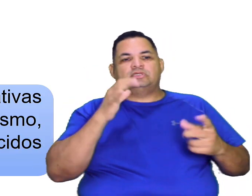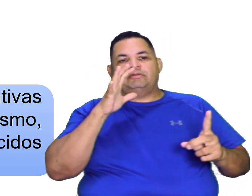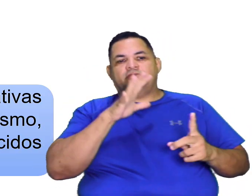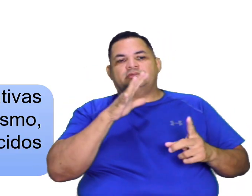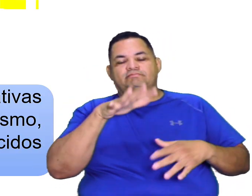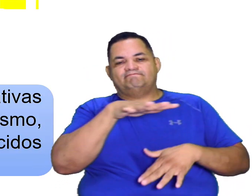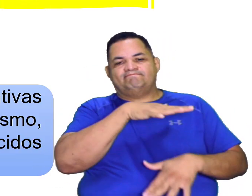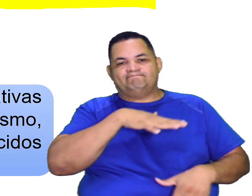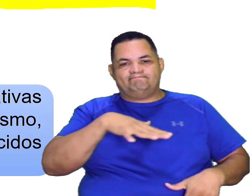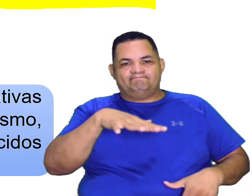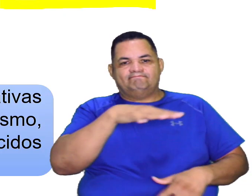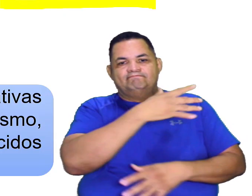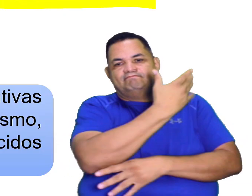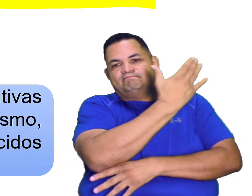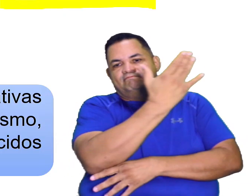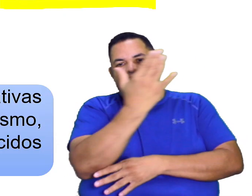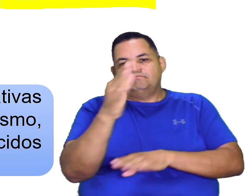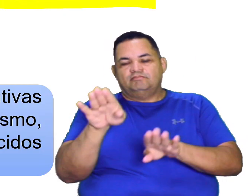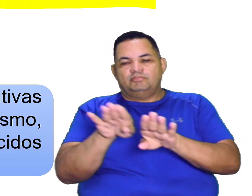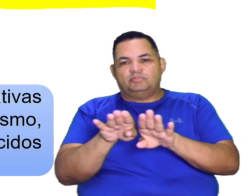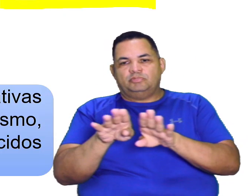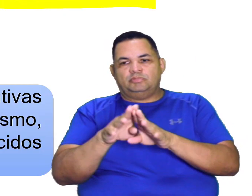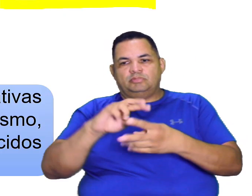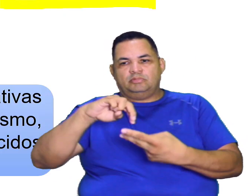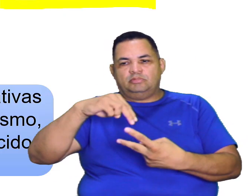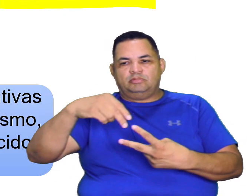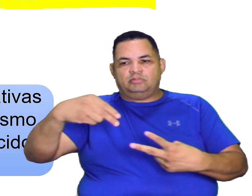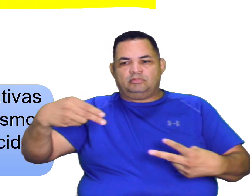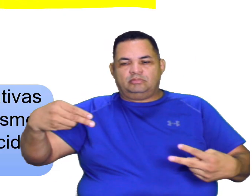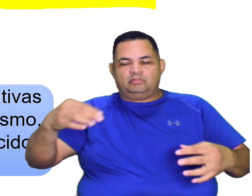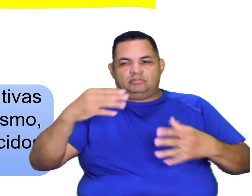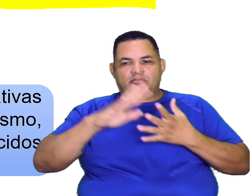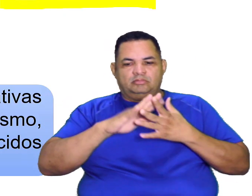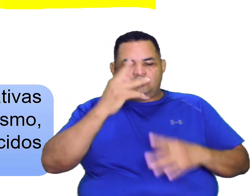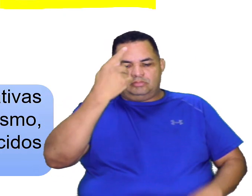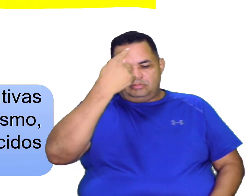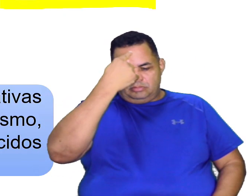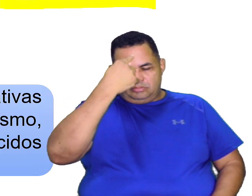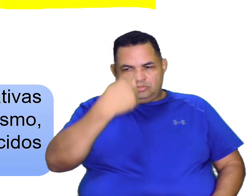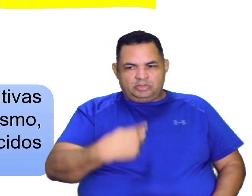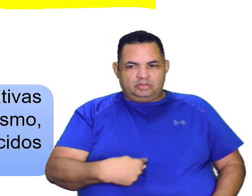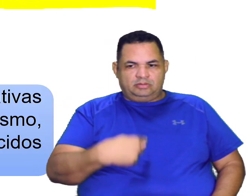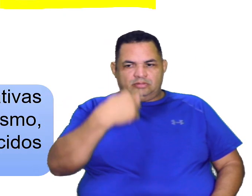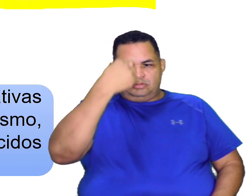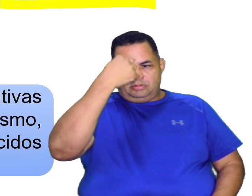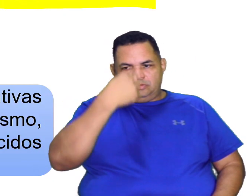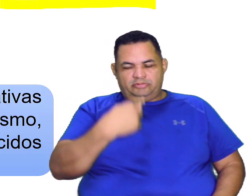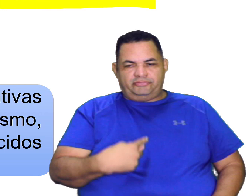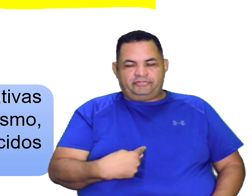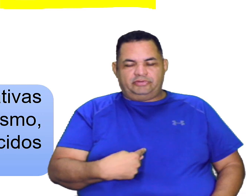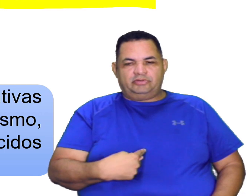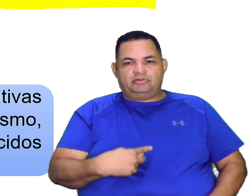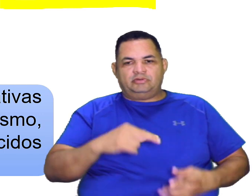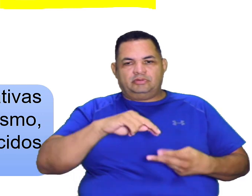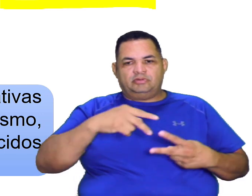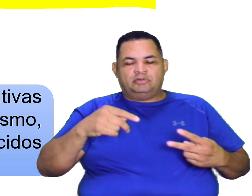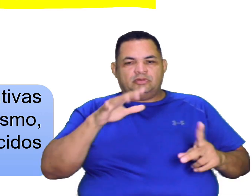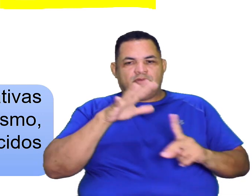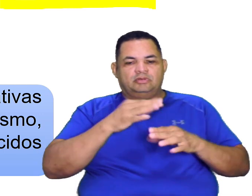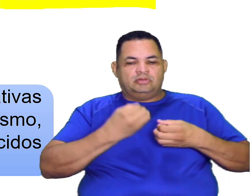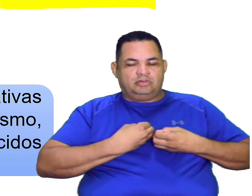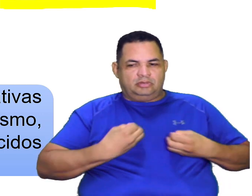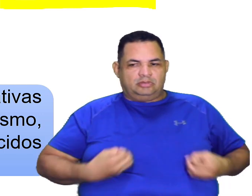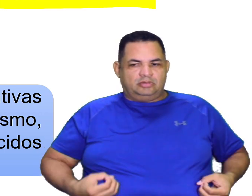ambiente, como do perfil genético aí, modificando, mudando aí, afetando aí as células, os tecidos